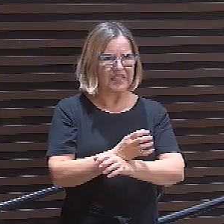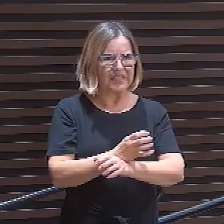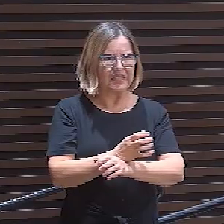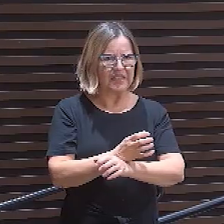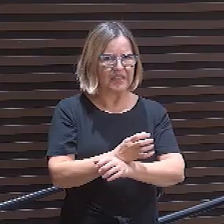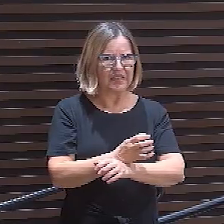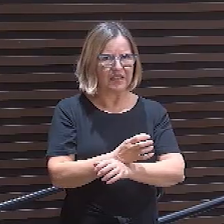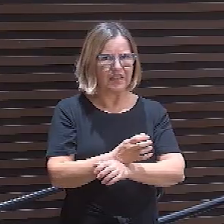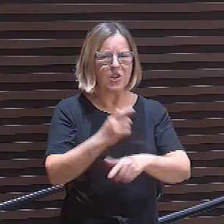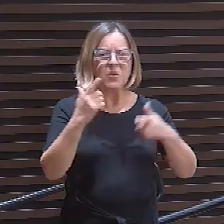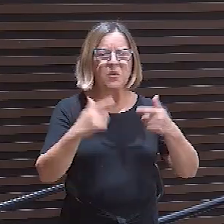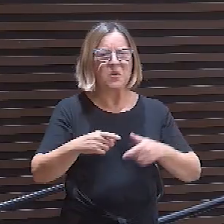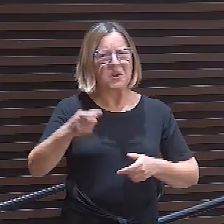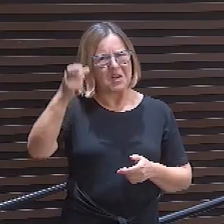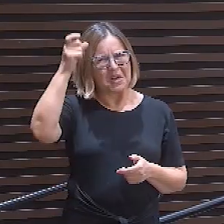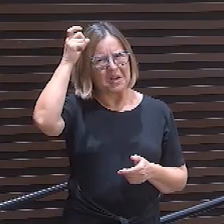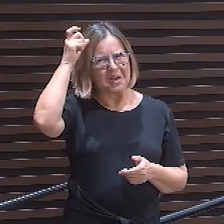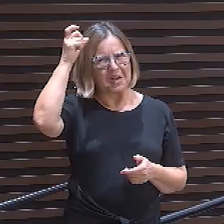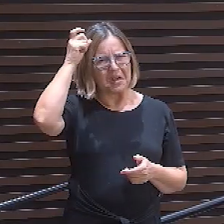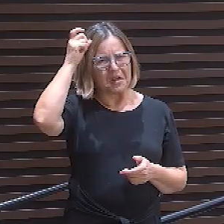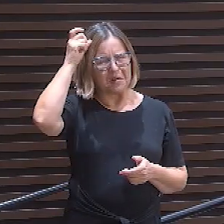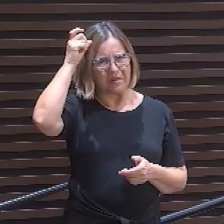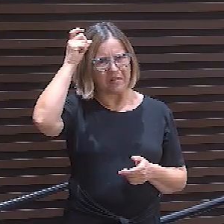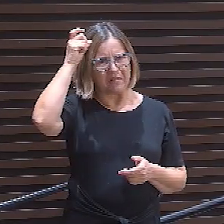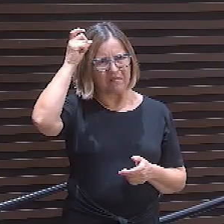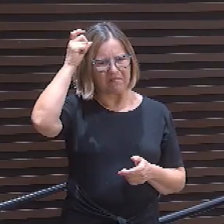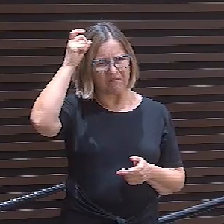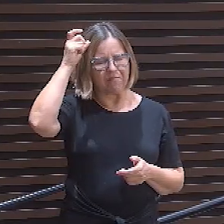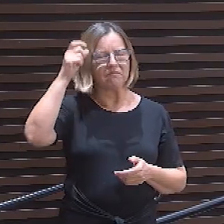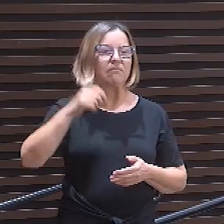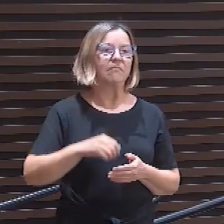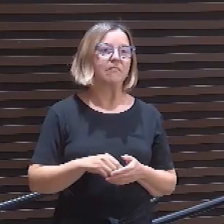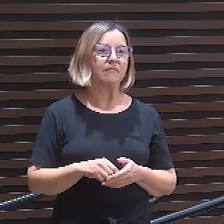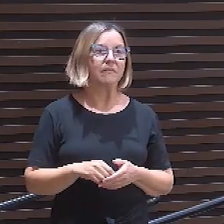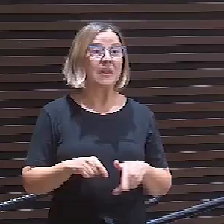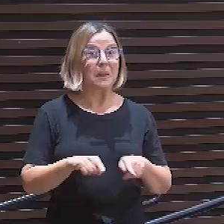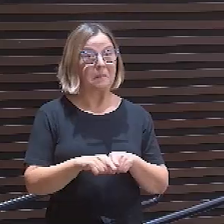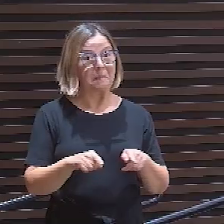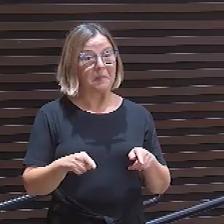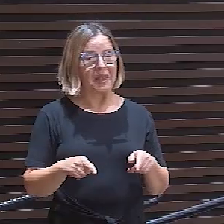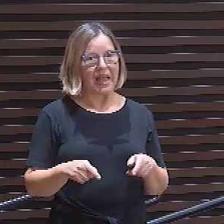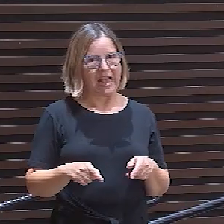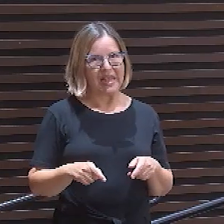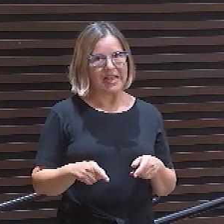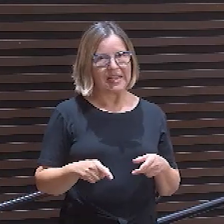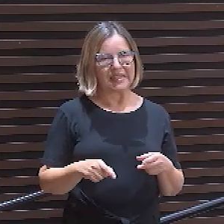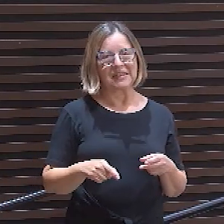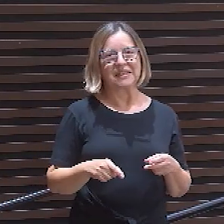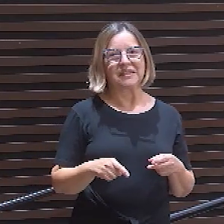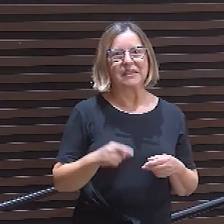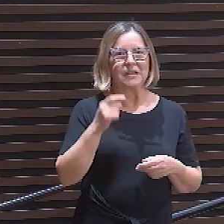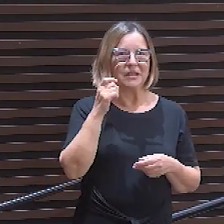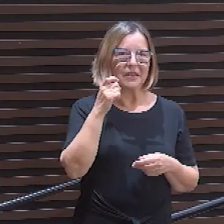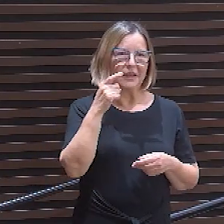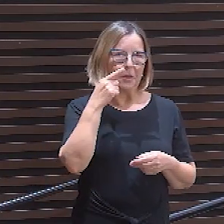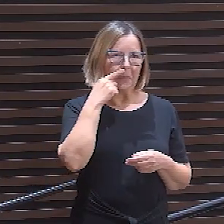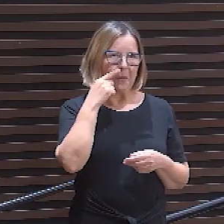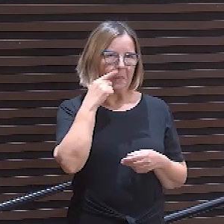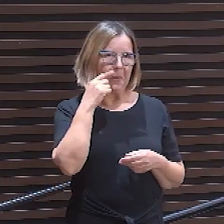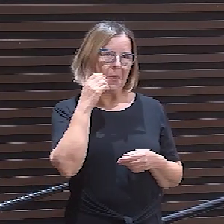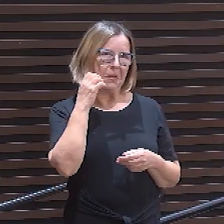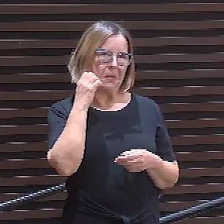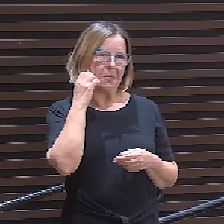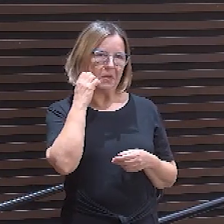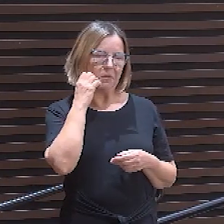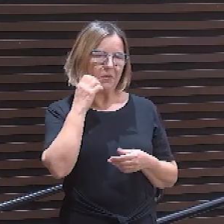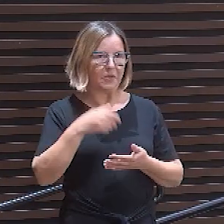Satanás. Porque não é possível isso. Mas esses pais, e aqui nós pais e